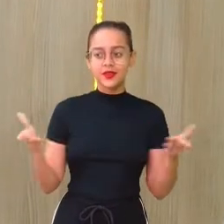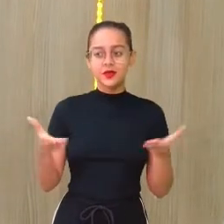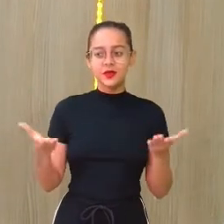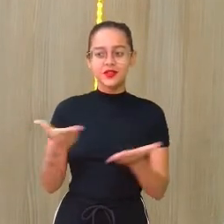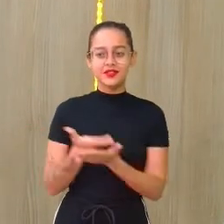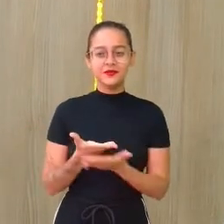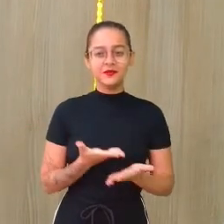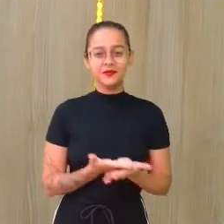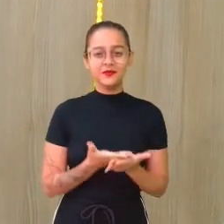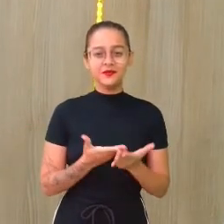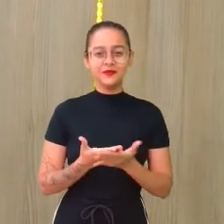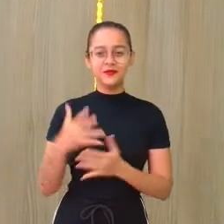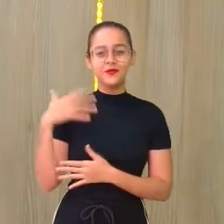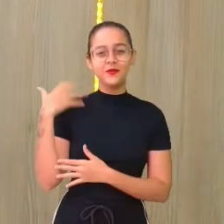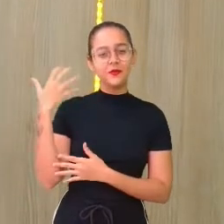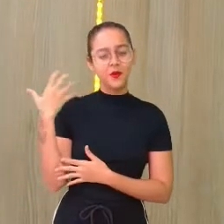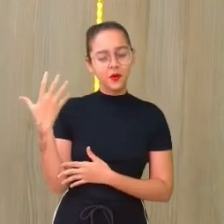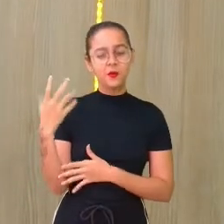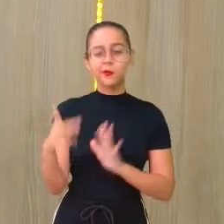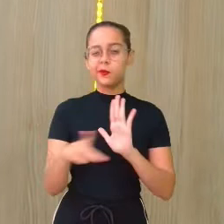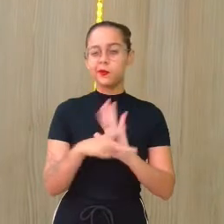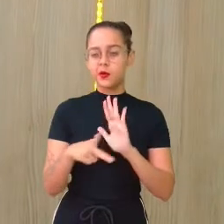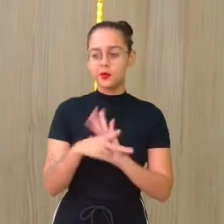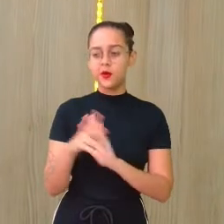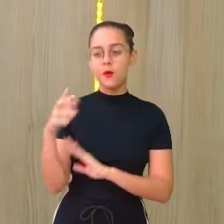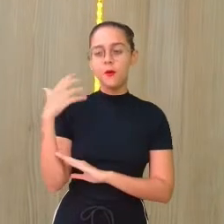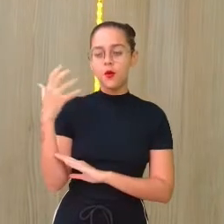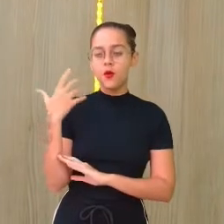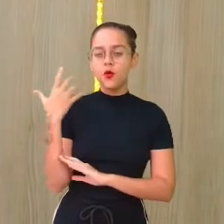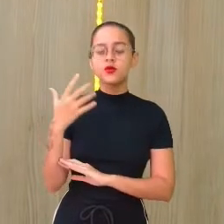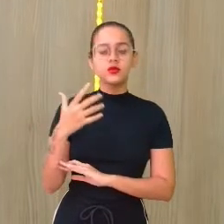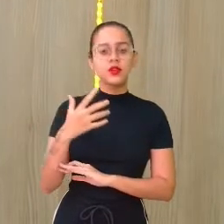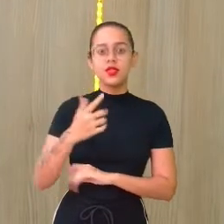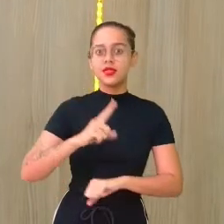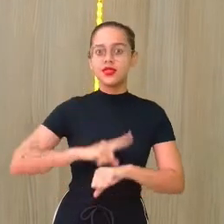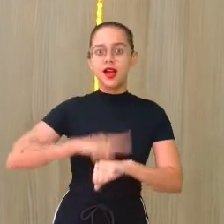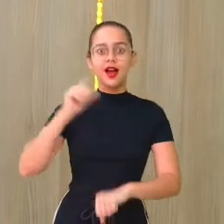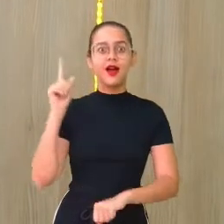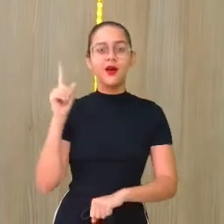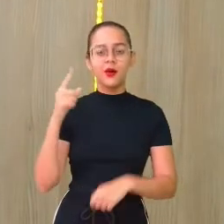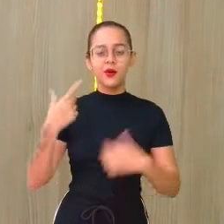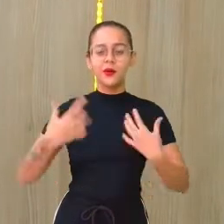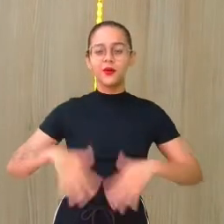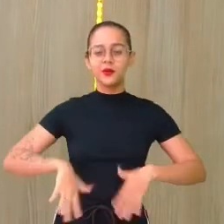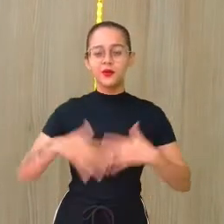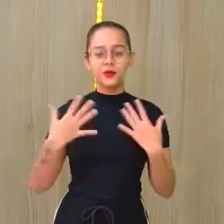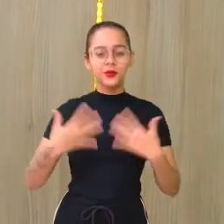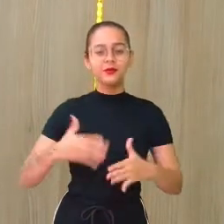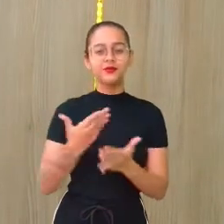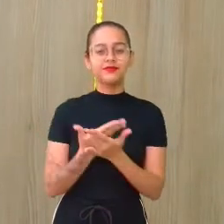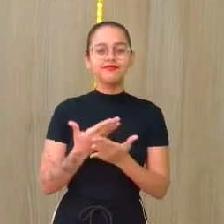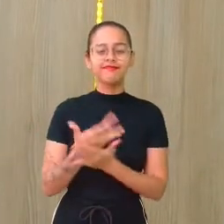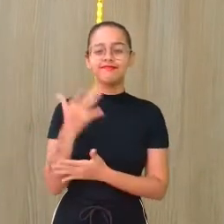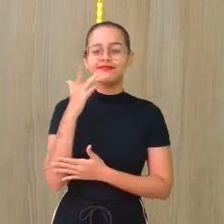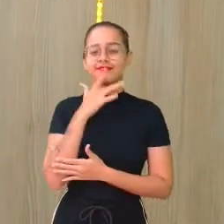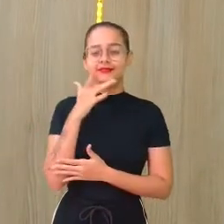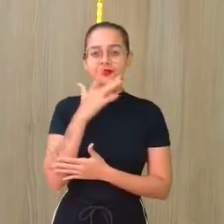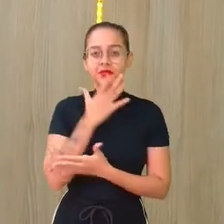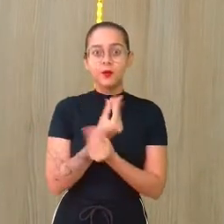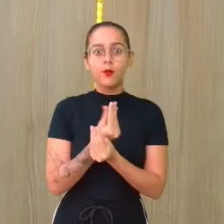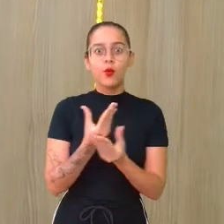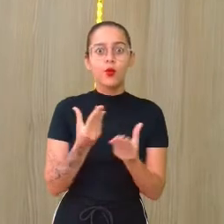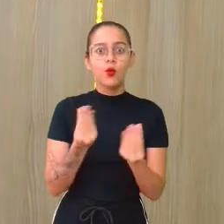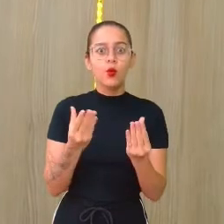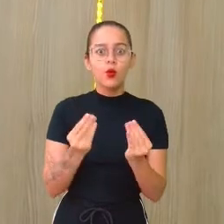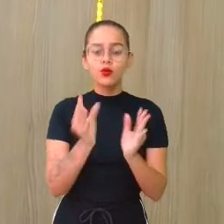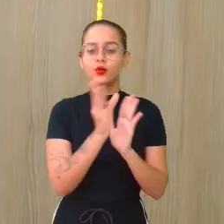bem musical, uma aula com música ao vivo, uma aula bem gostosa e com